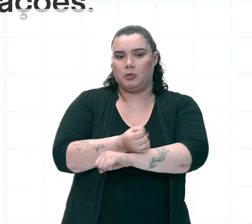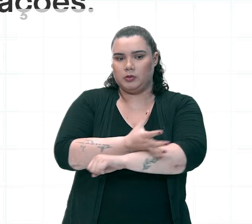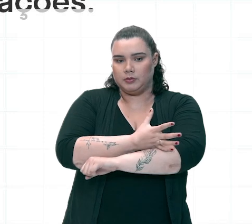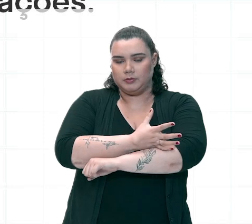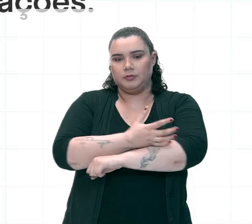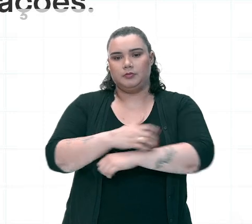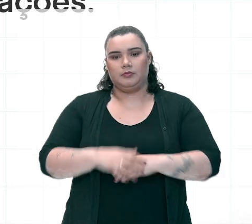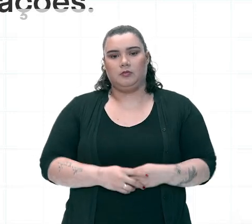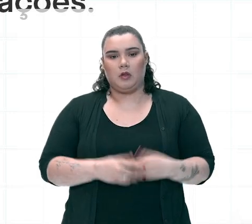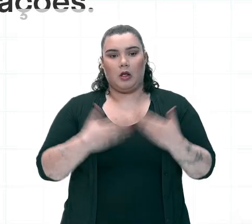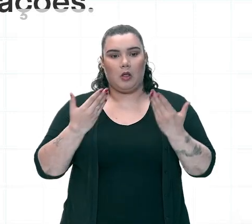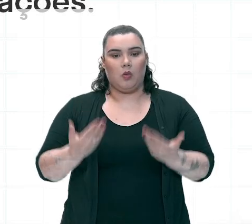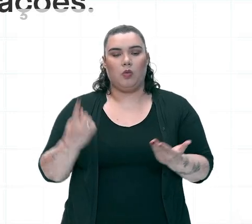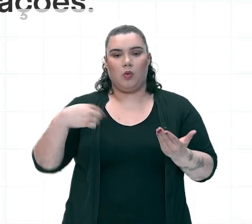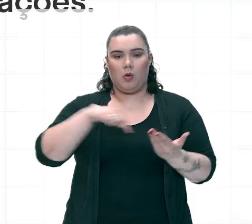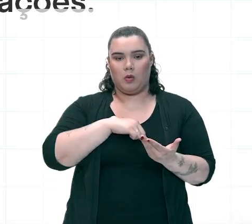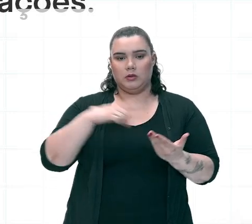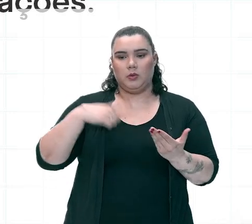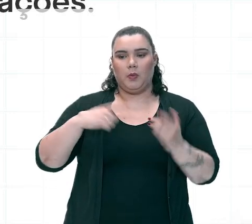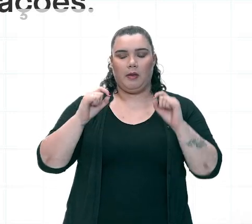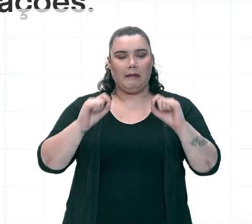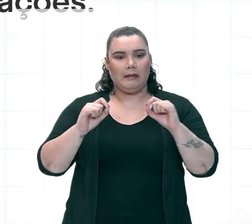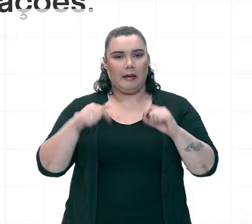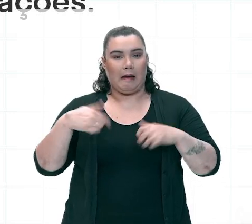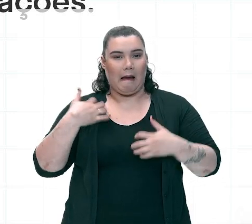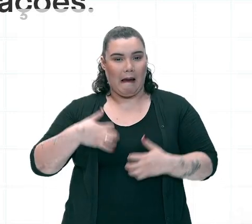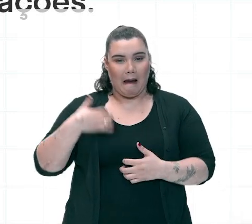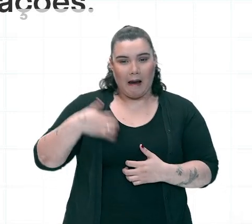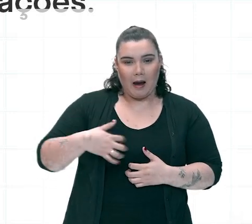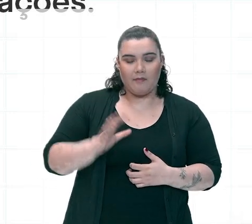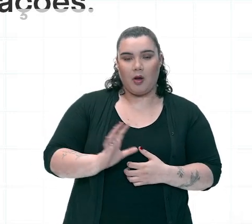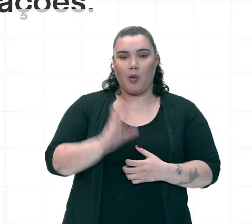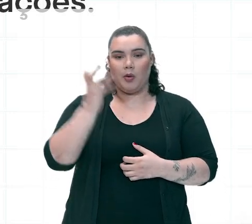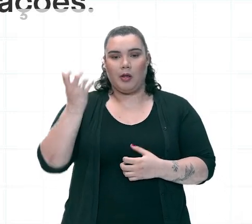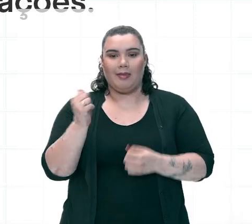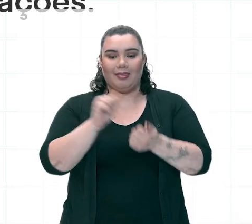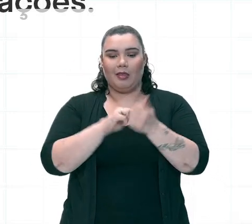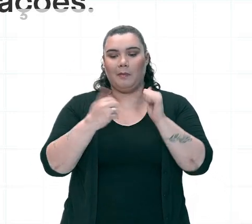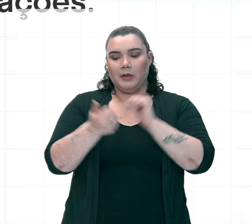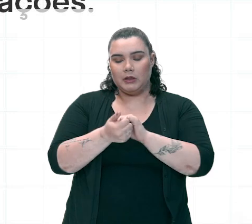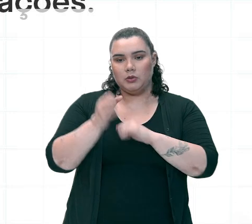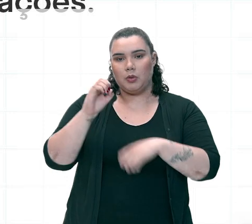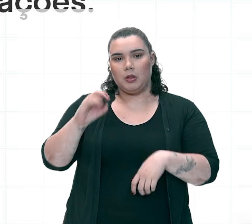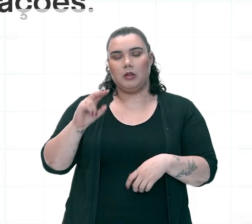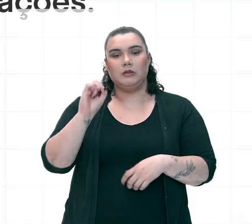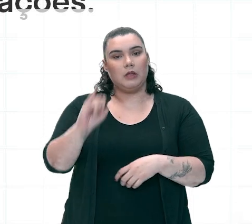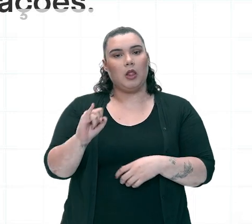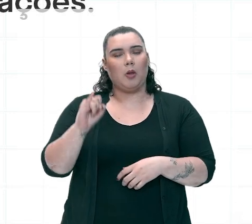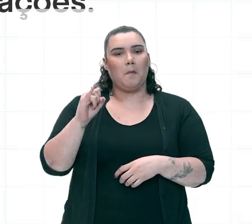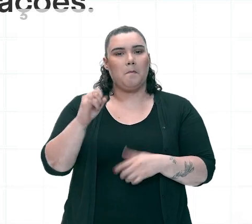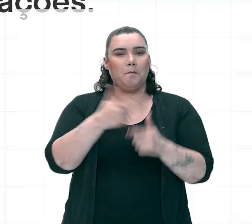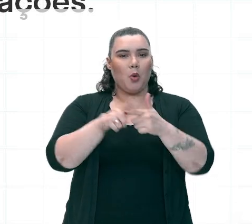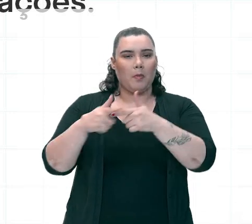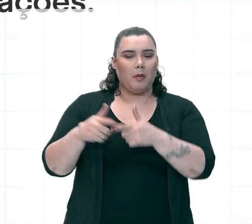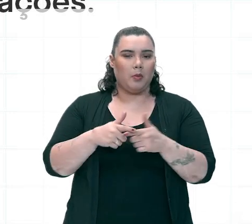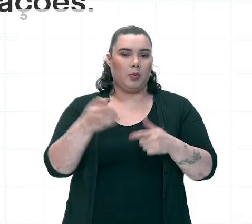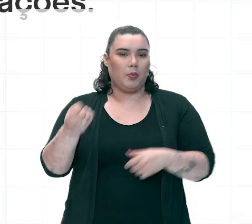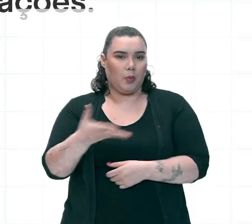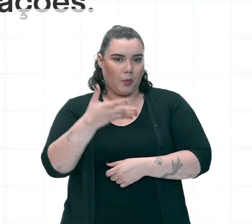emocionais. A reação ao estresse é uma atitude biológica necessária para a adaptação às